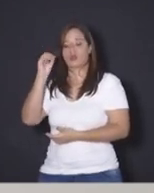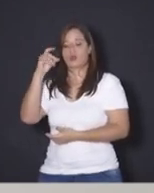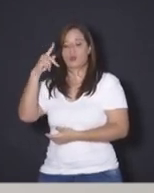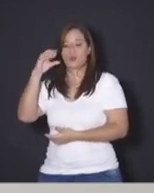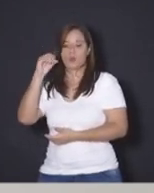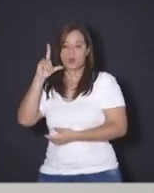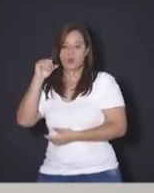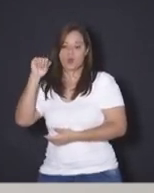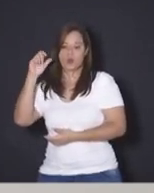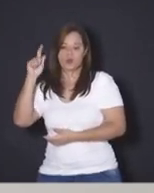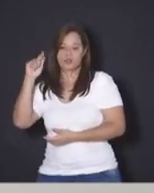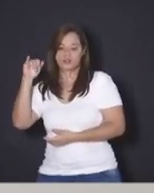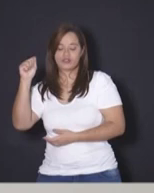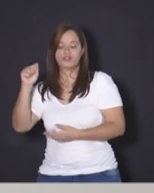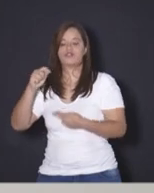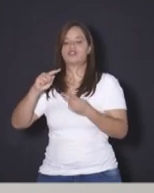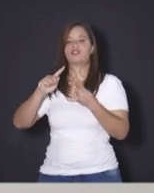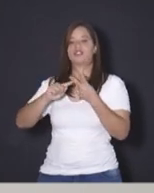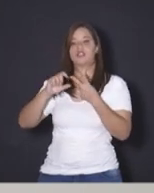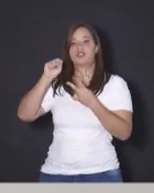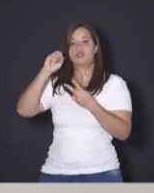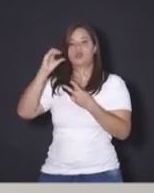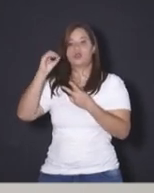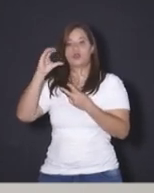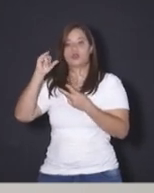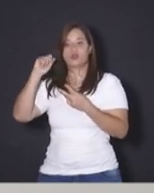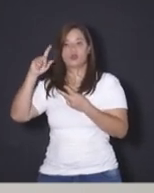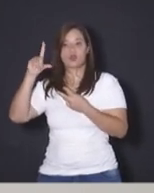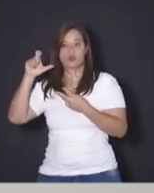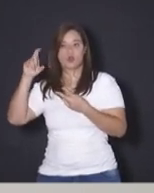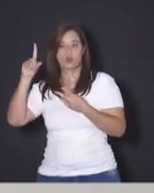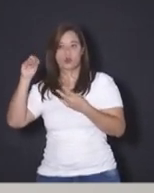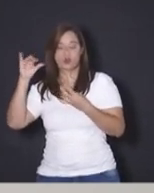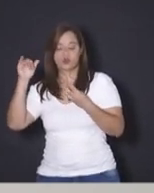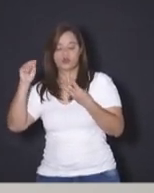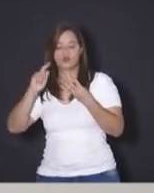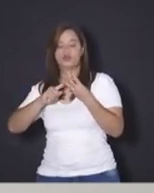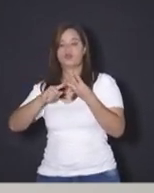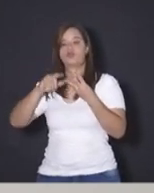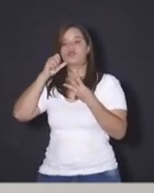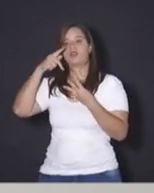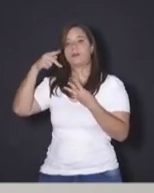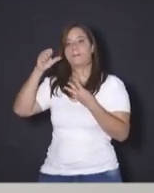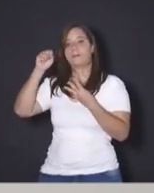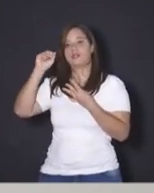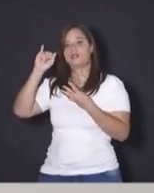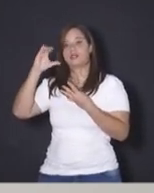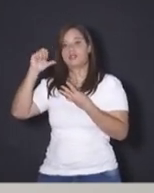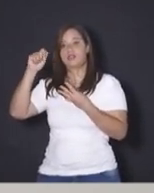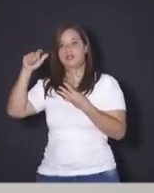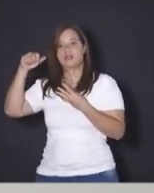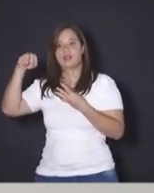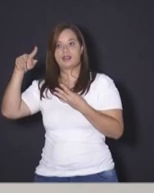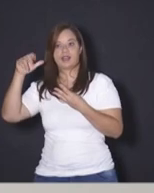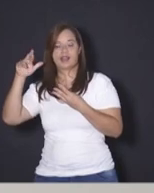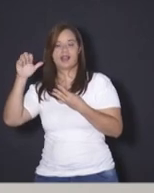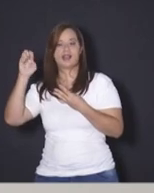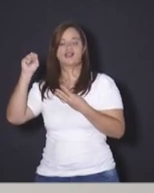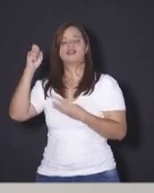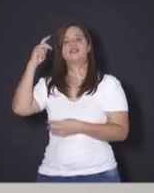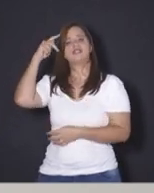sociologia psicologia psicanálise a história das ciências